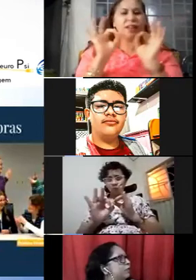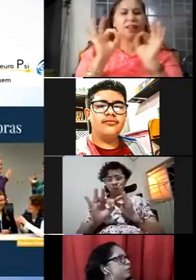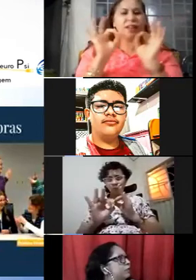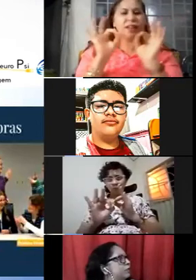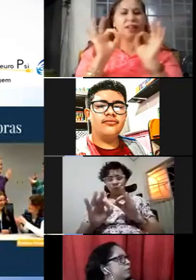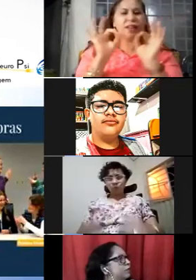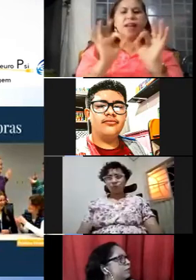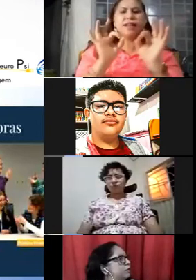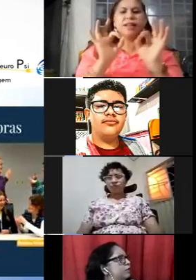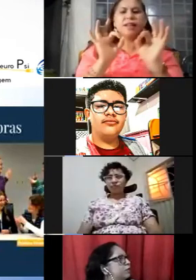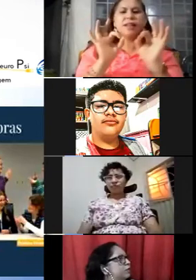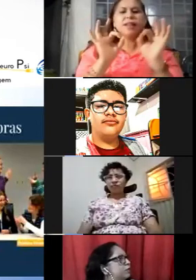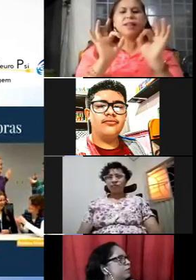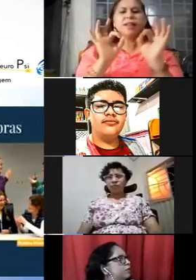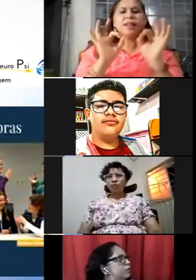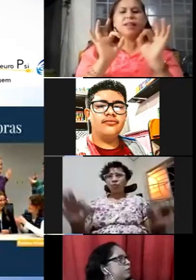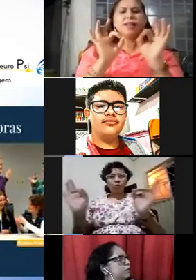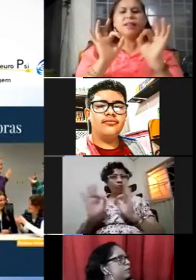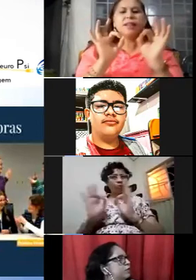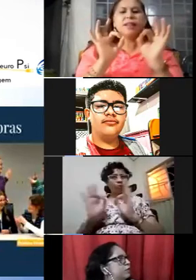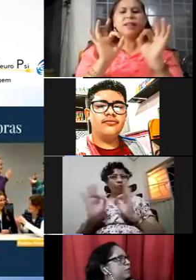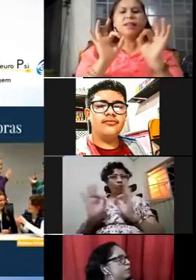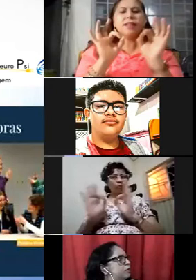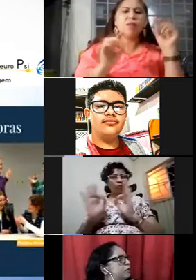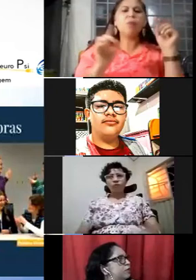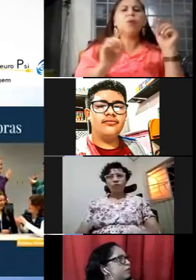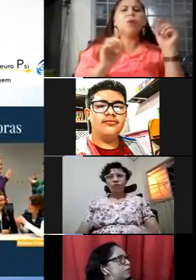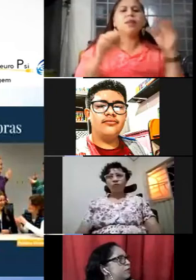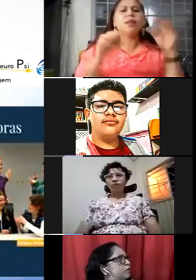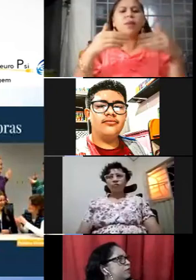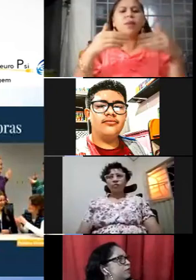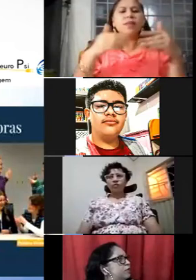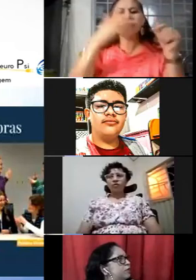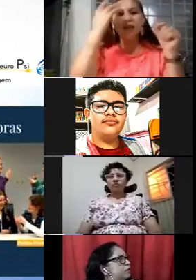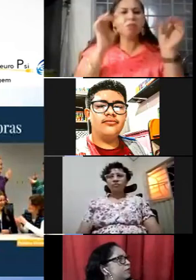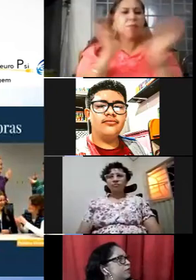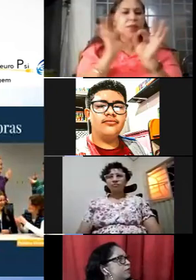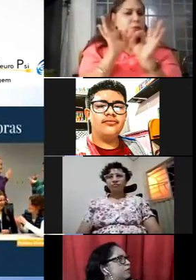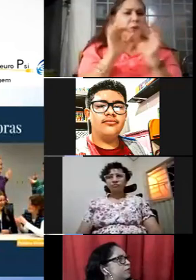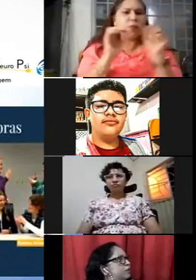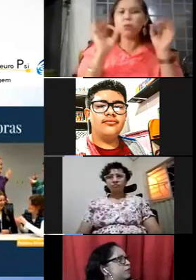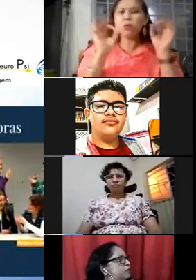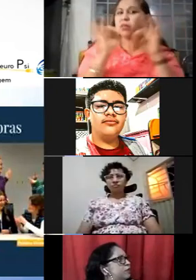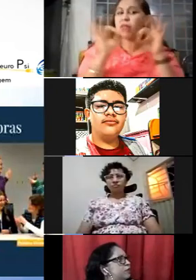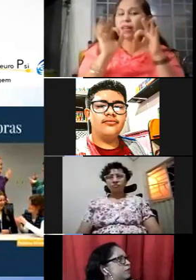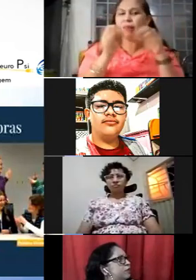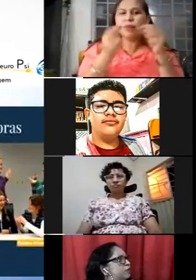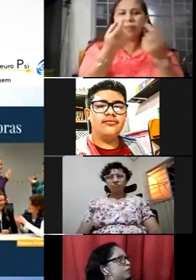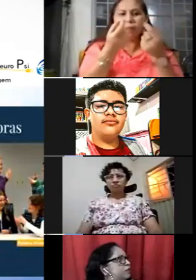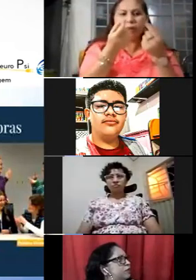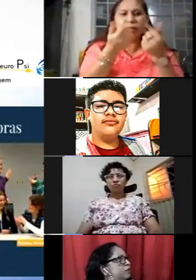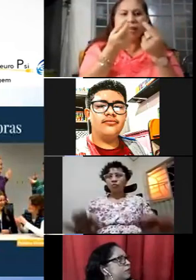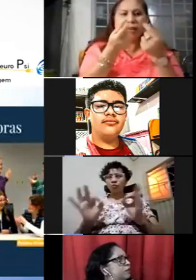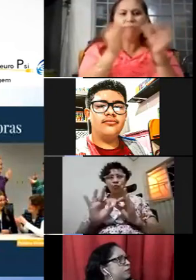Nada. Esse nada, ele serve para uma negação, ou então para dizer que não tem pessoa, que não conseguiu nada. Por exemplo,